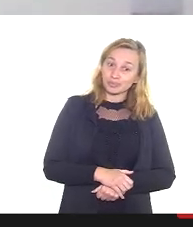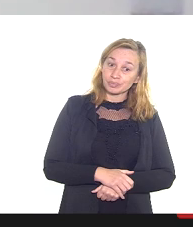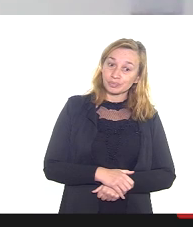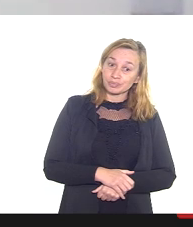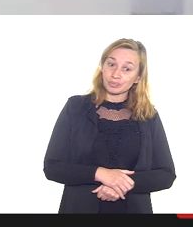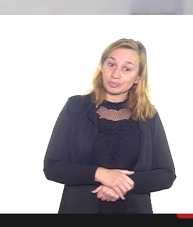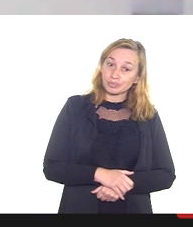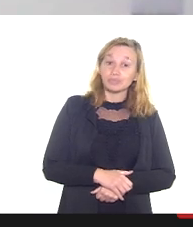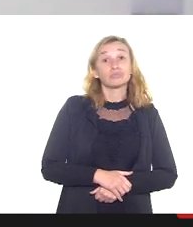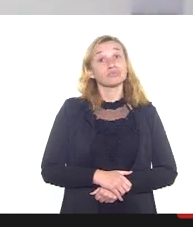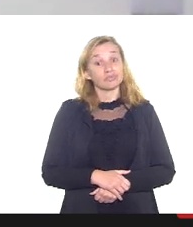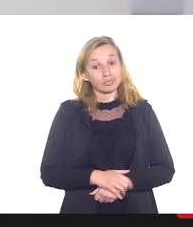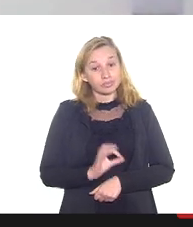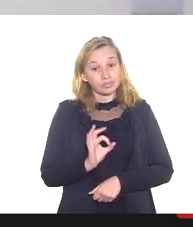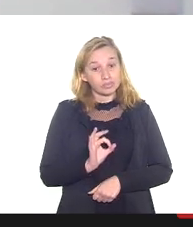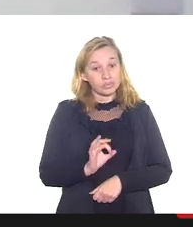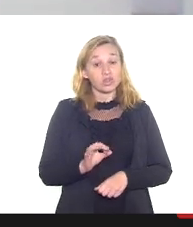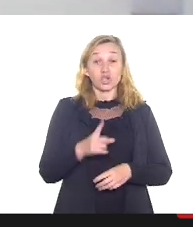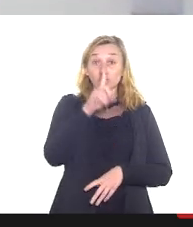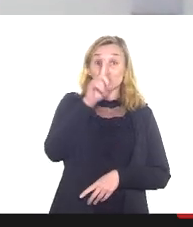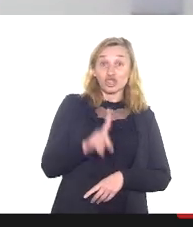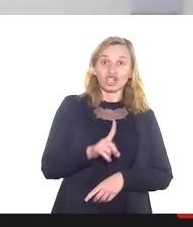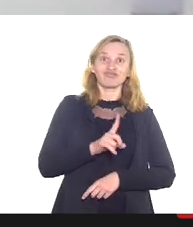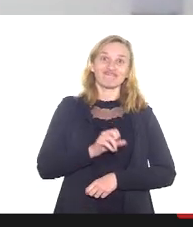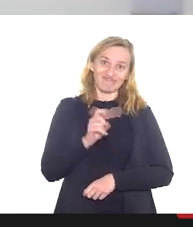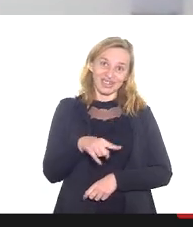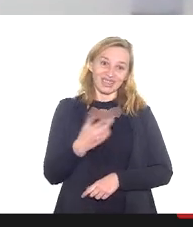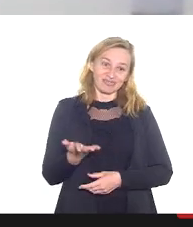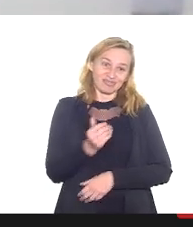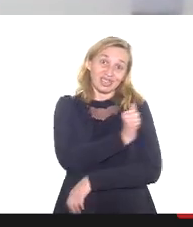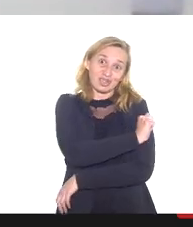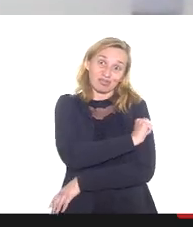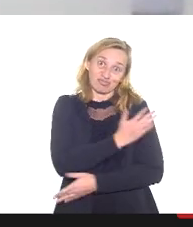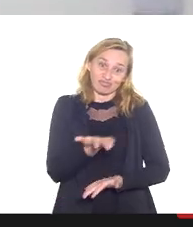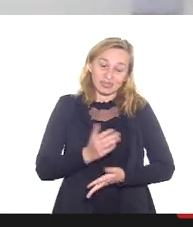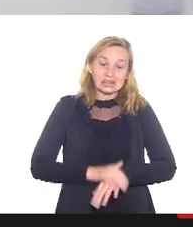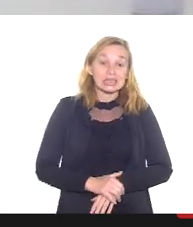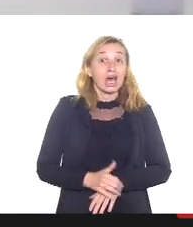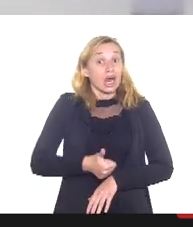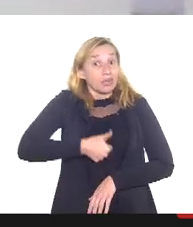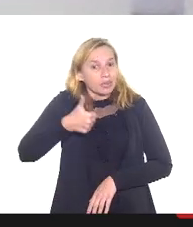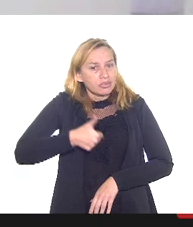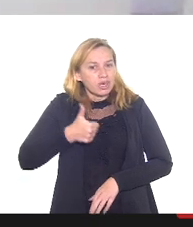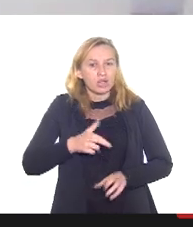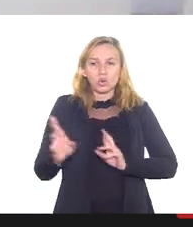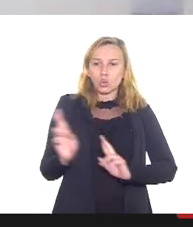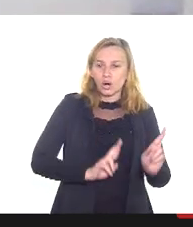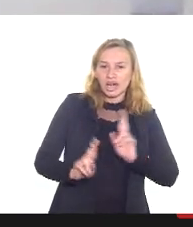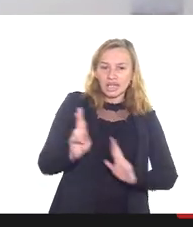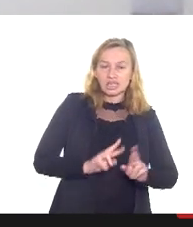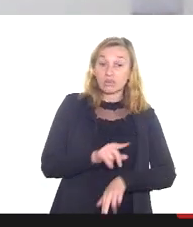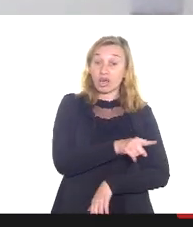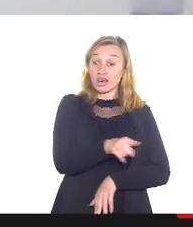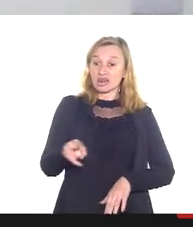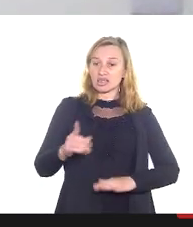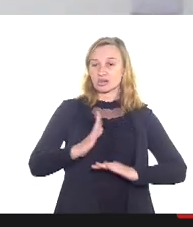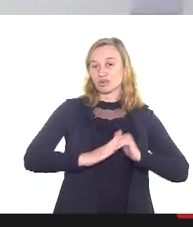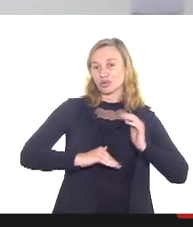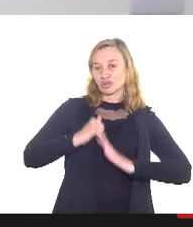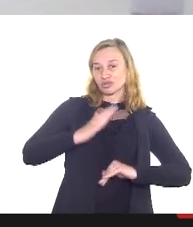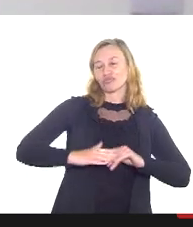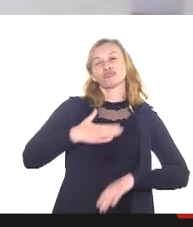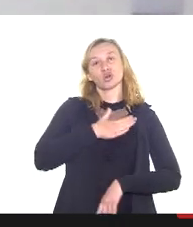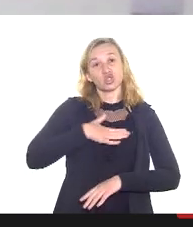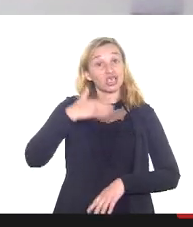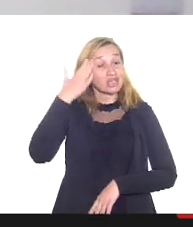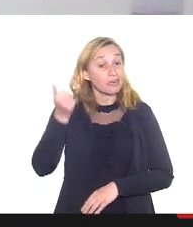e à garantia dos direitos dos estudantes. Primeiro, com relação ao exercício profissional. Eu gostaria de saber